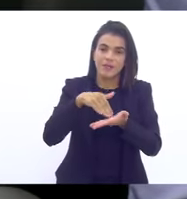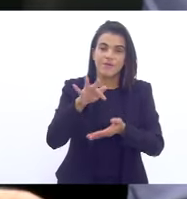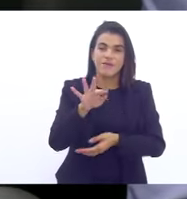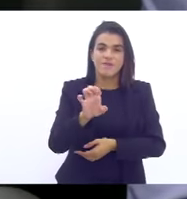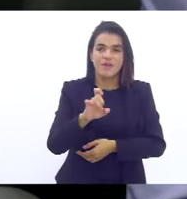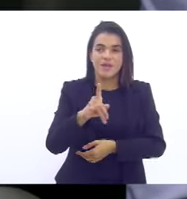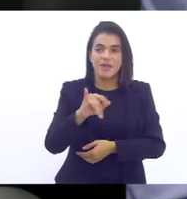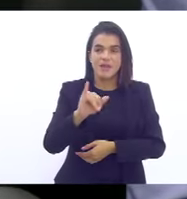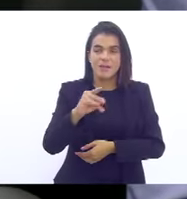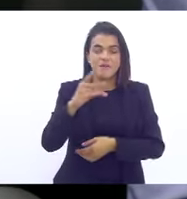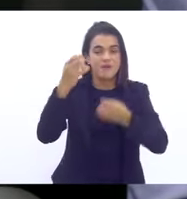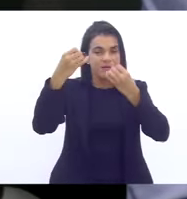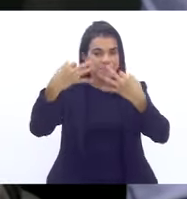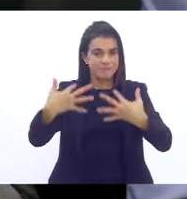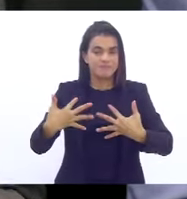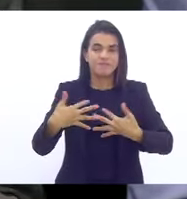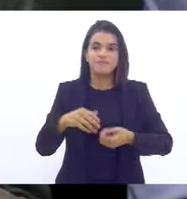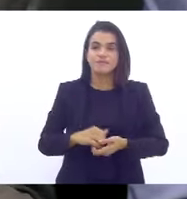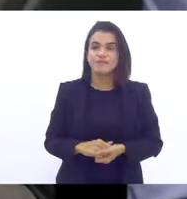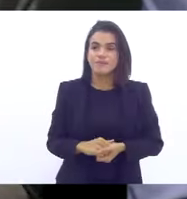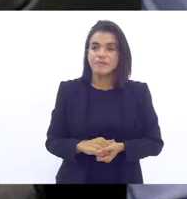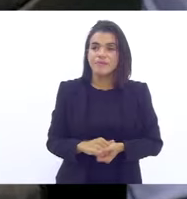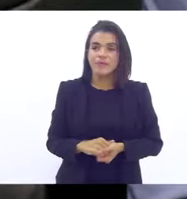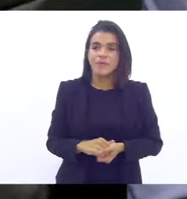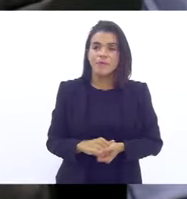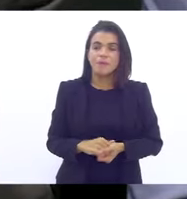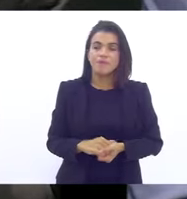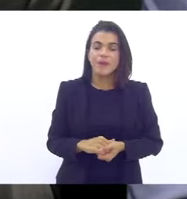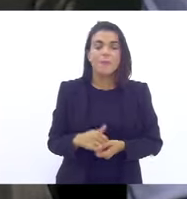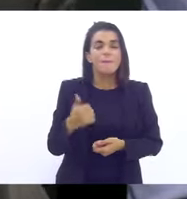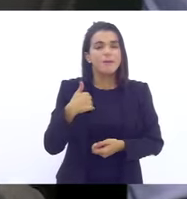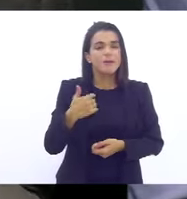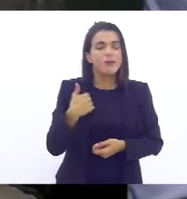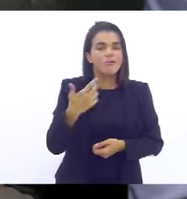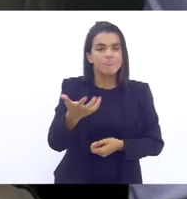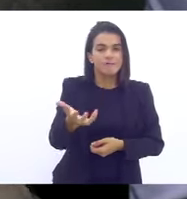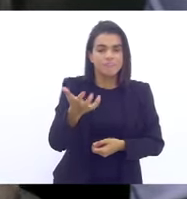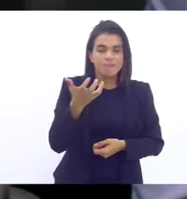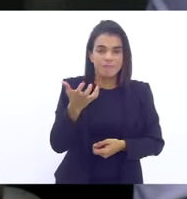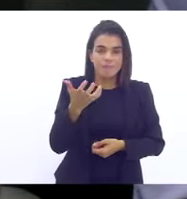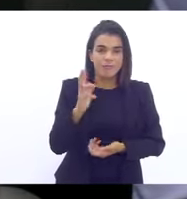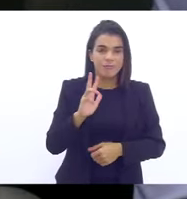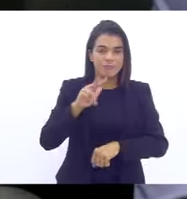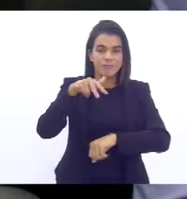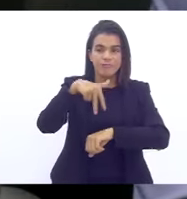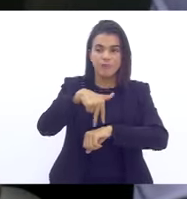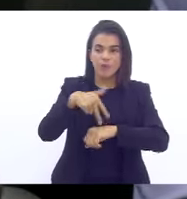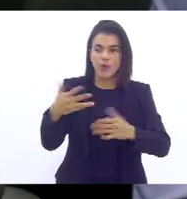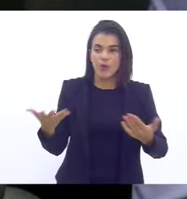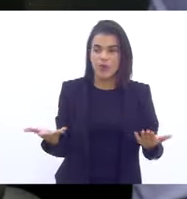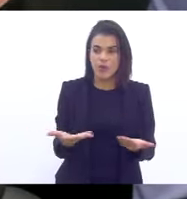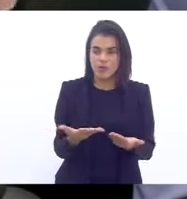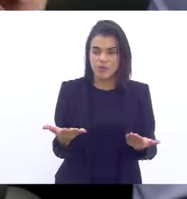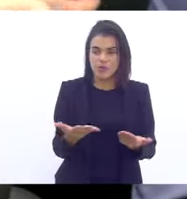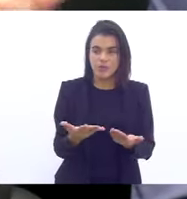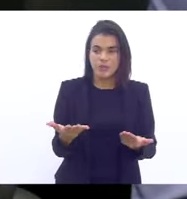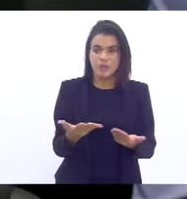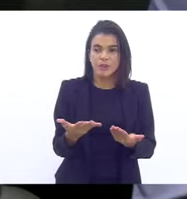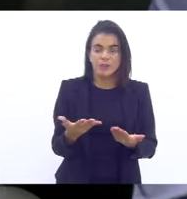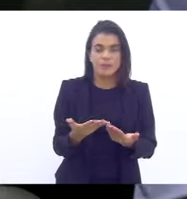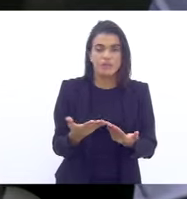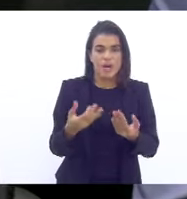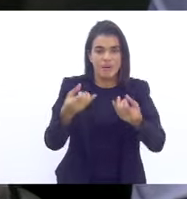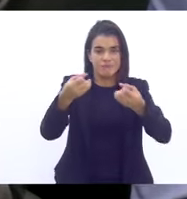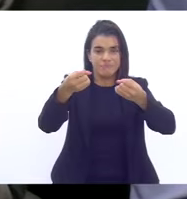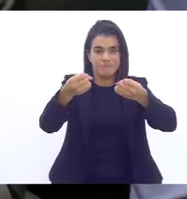caráter formal, exatamente representando a secretaria. Mas eu fiz questão, senhor presidente, de vir aqui hoje para